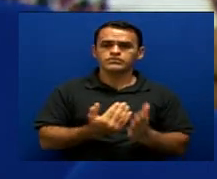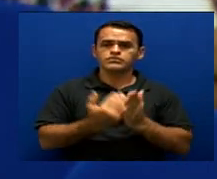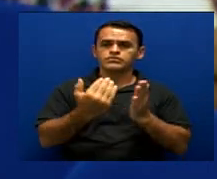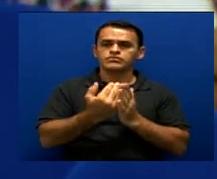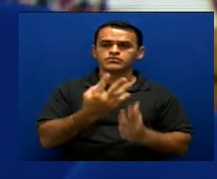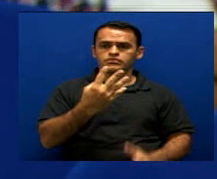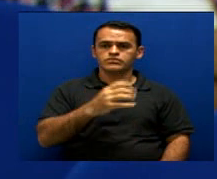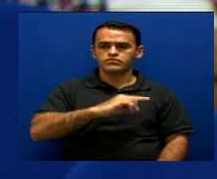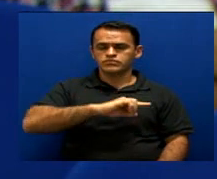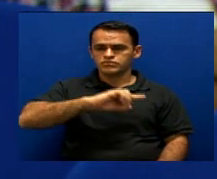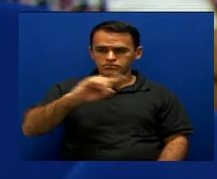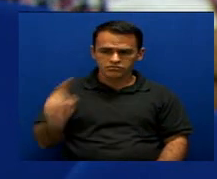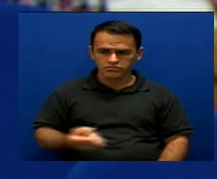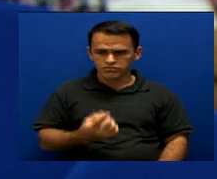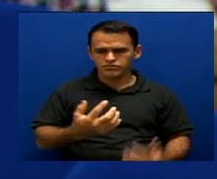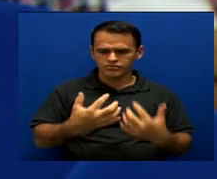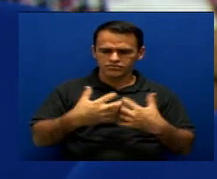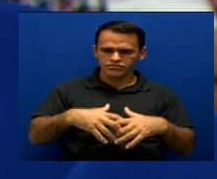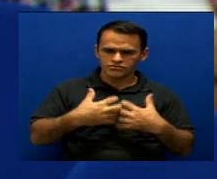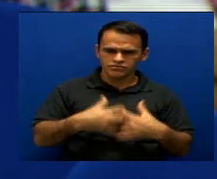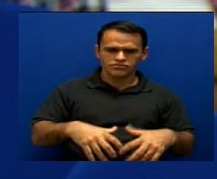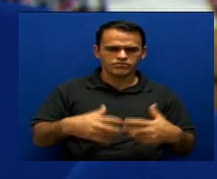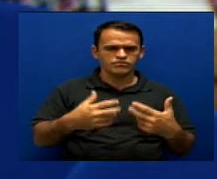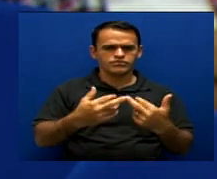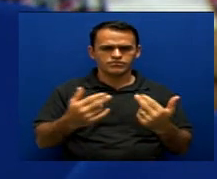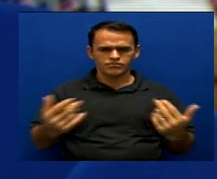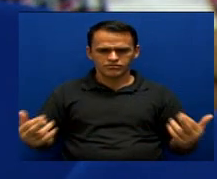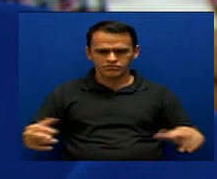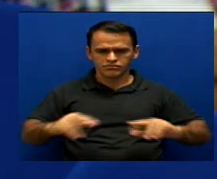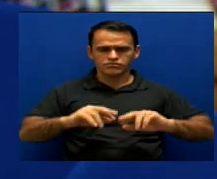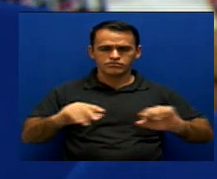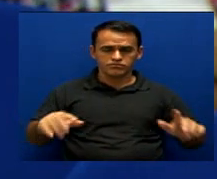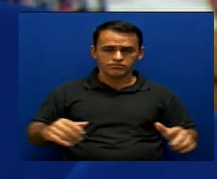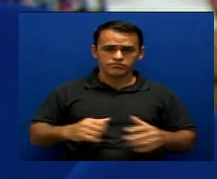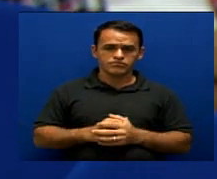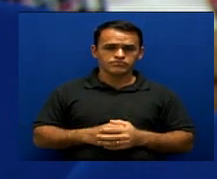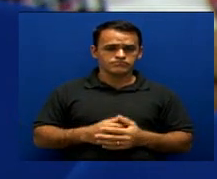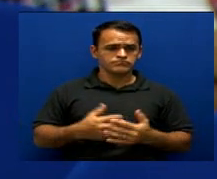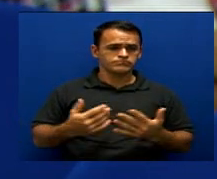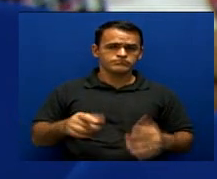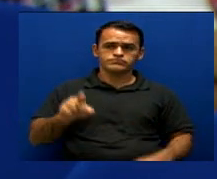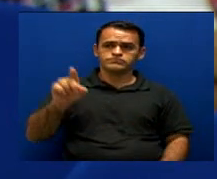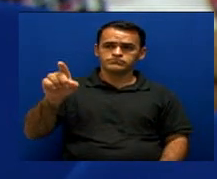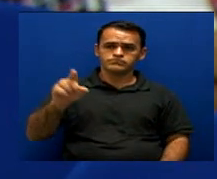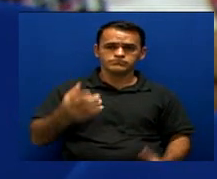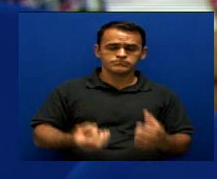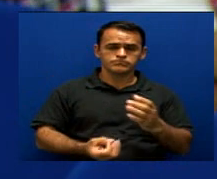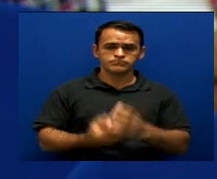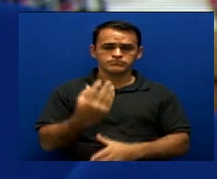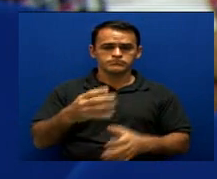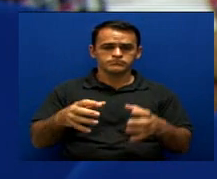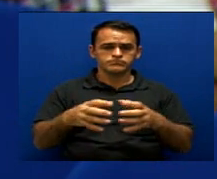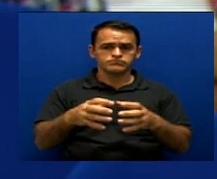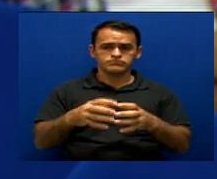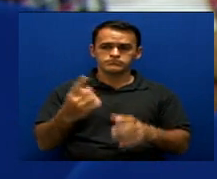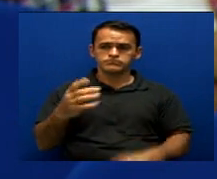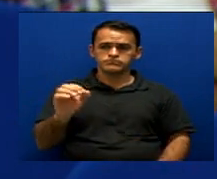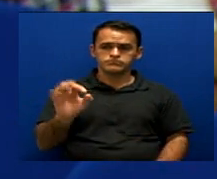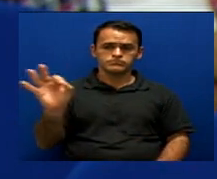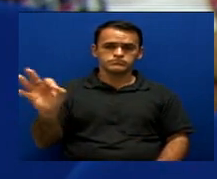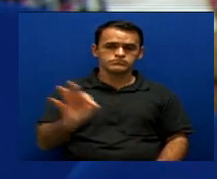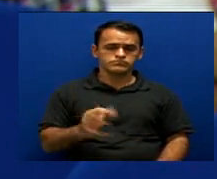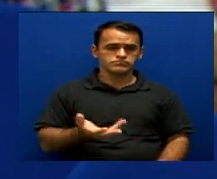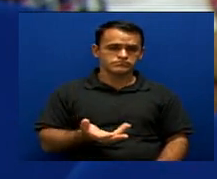equipar e é interessante porque o os cargos criados comissionados representa 10%